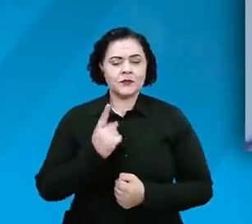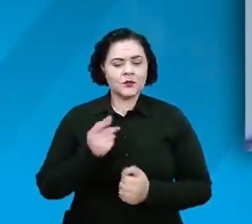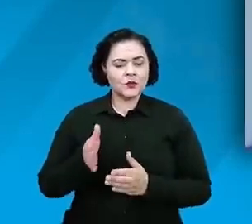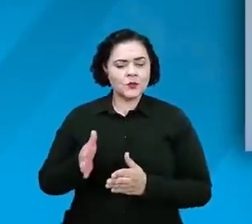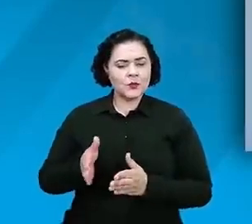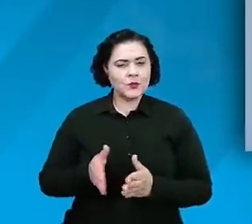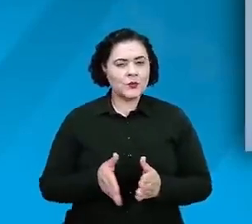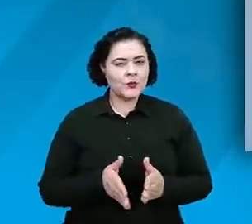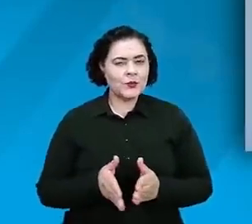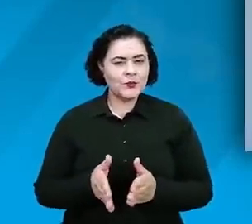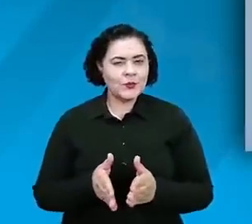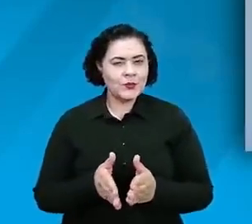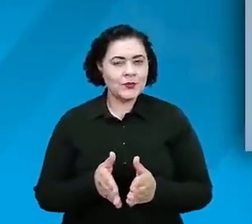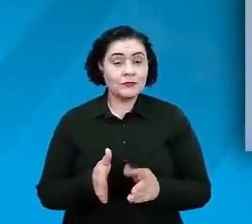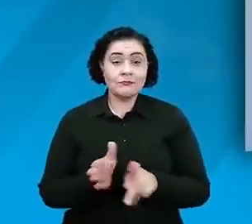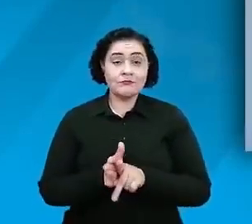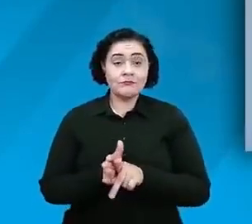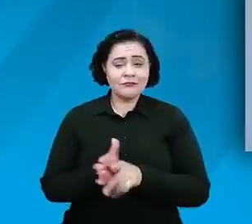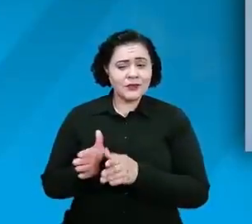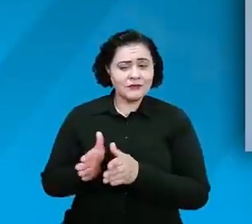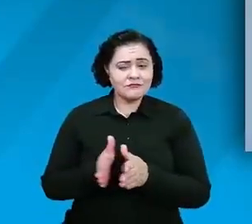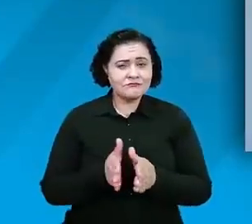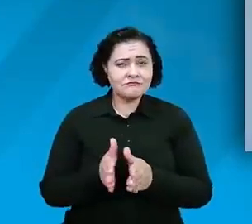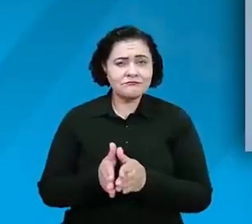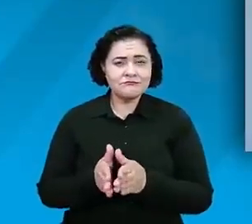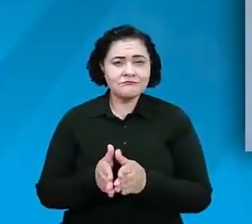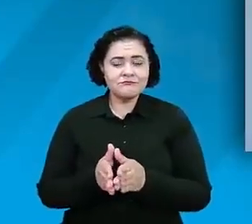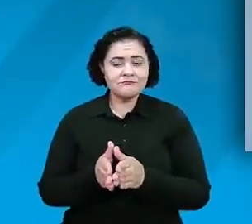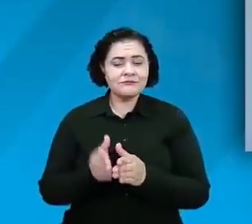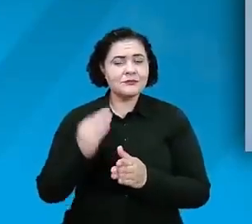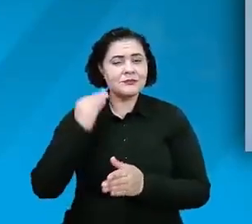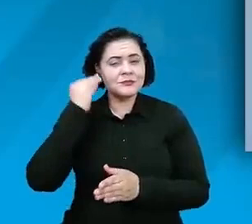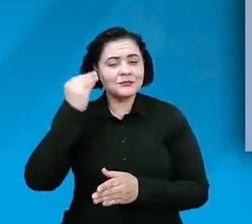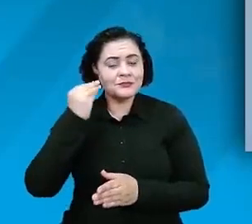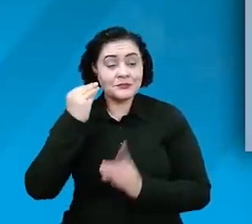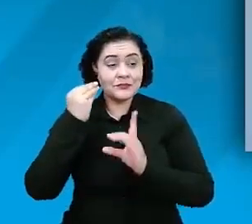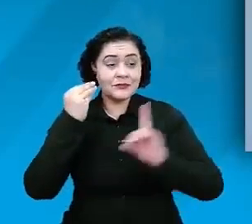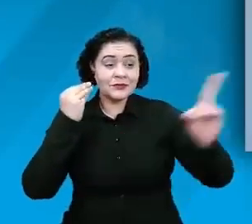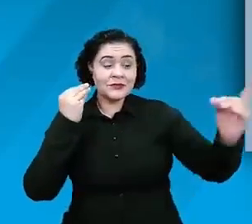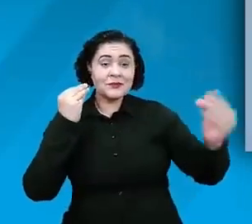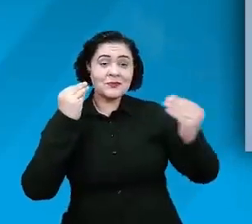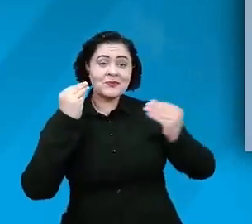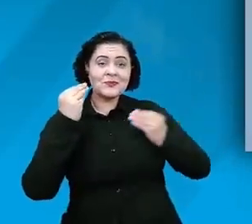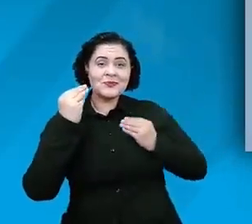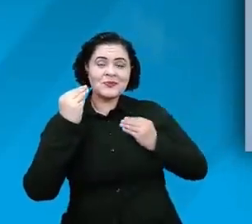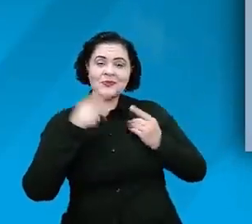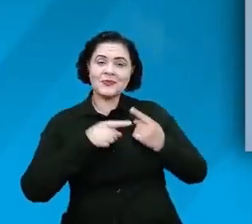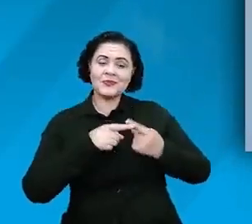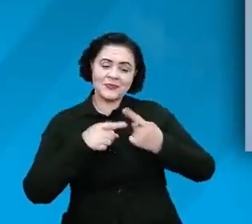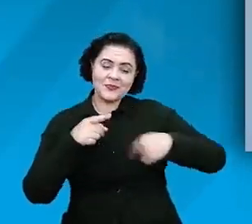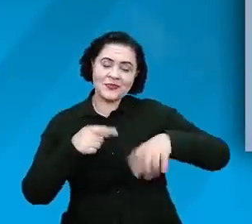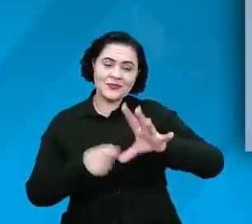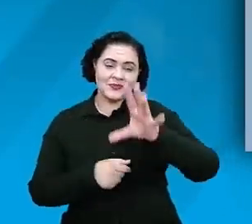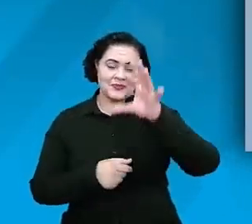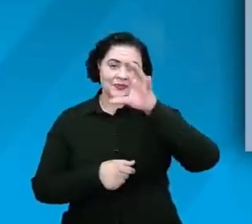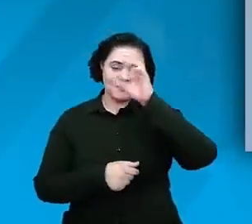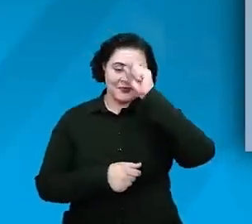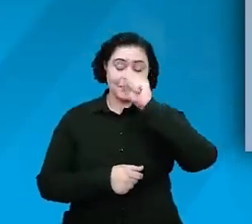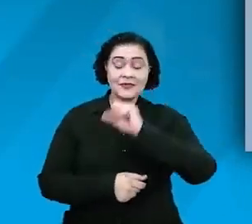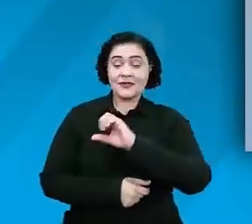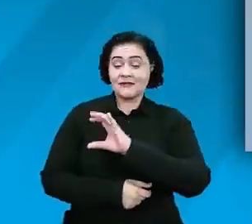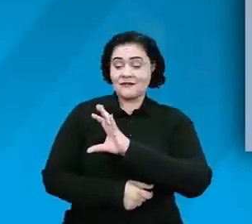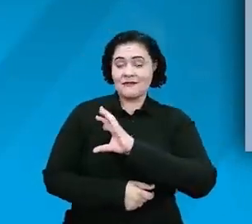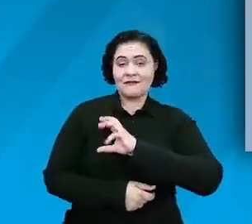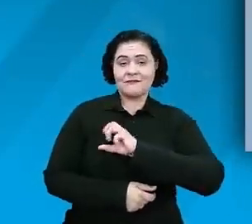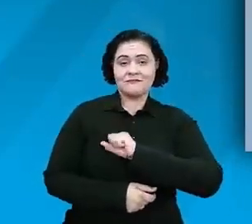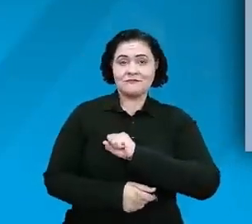trilha, que é a trilha da experiência, que Deus nos concedeu para que, através dela, aprendamos a amar.